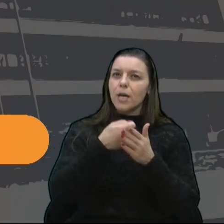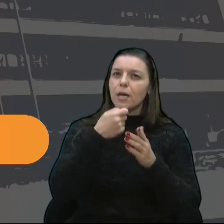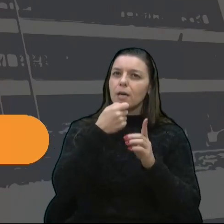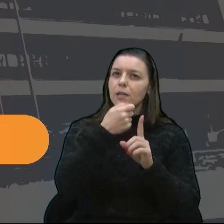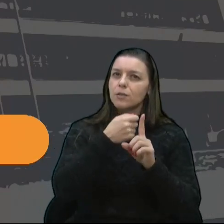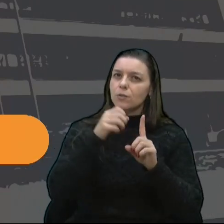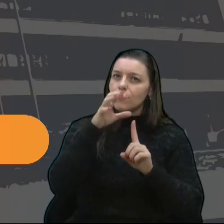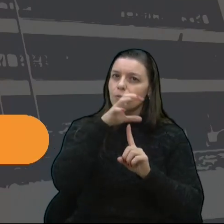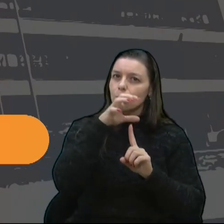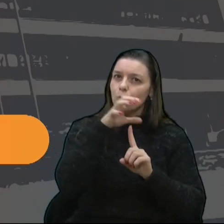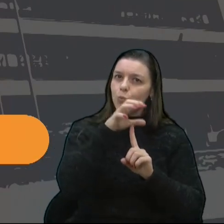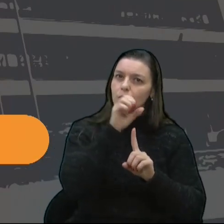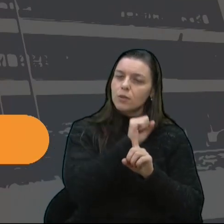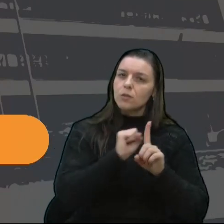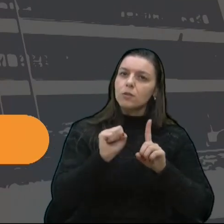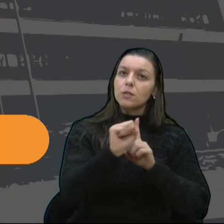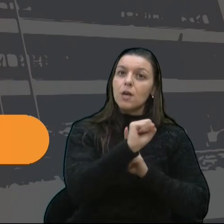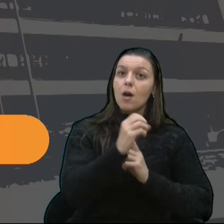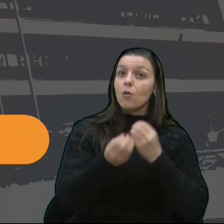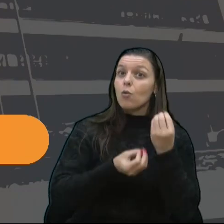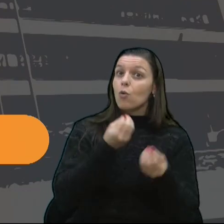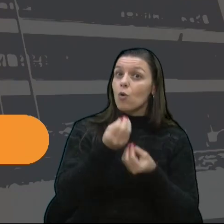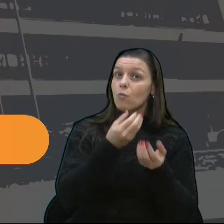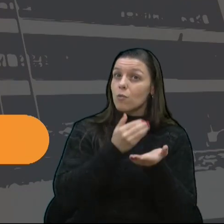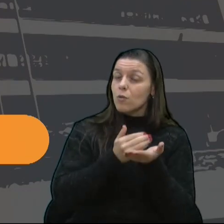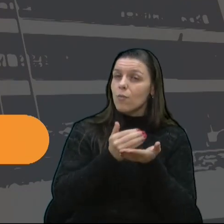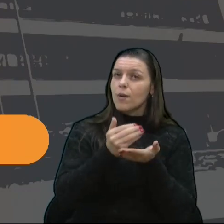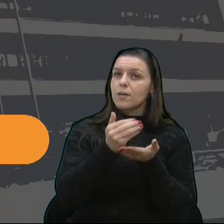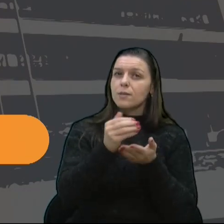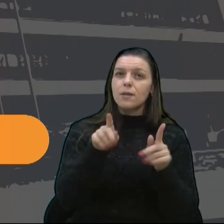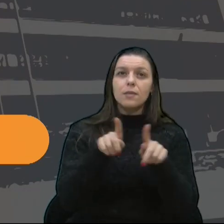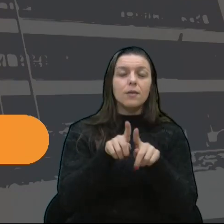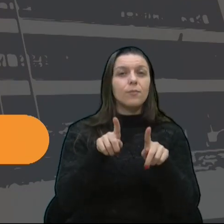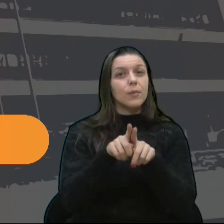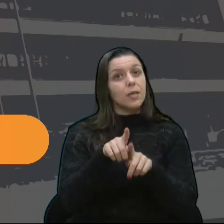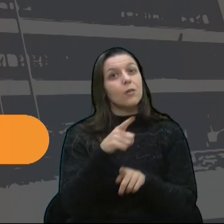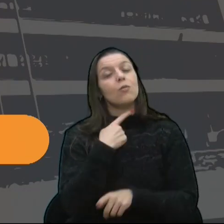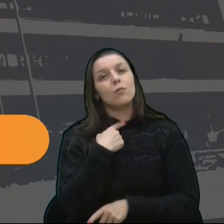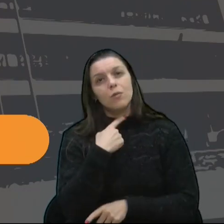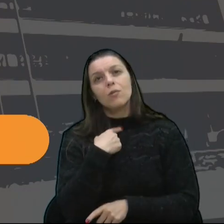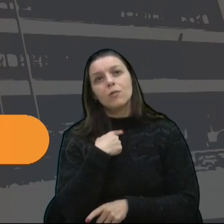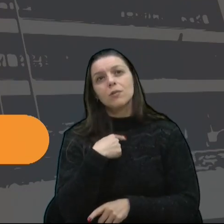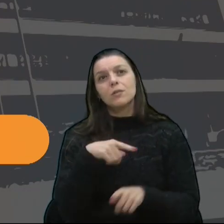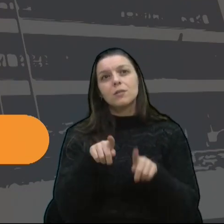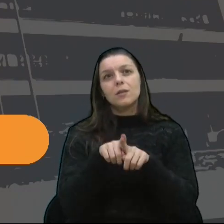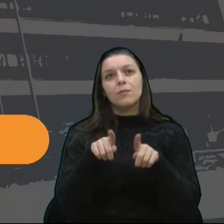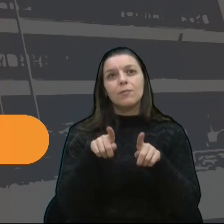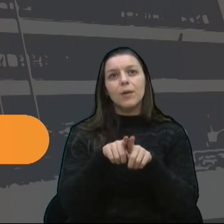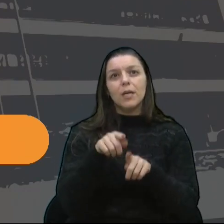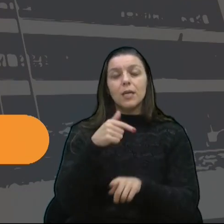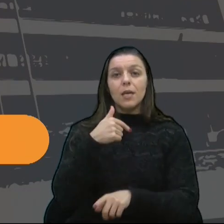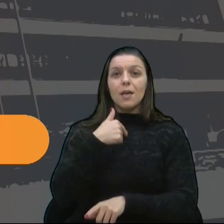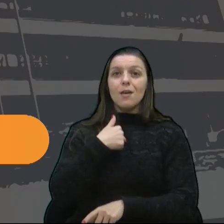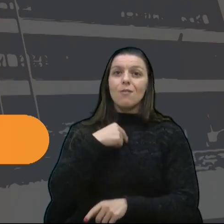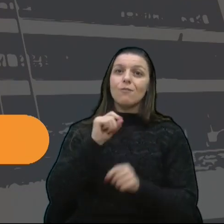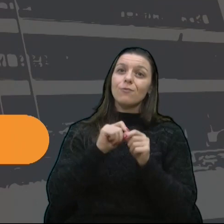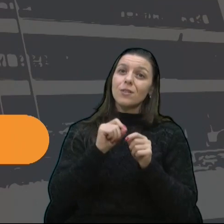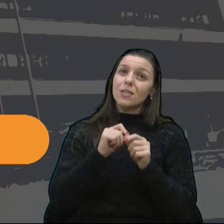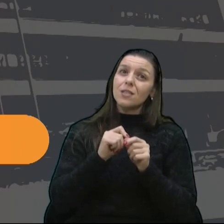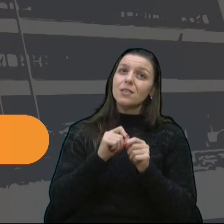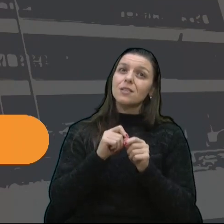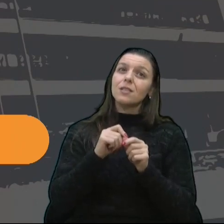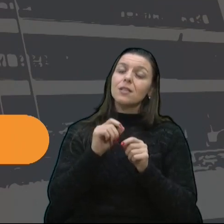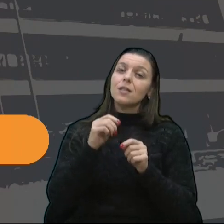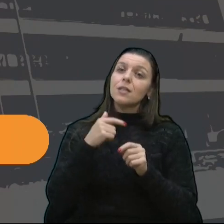trabalhar ou saber como começar, eu gostaria que alguém tivesse feito isso por mim, mas eu não tive, então eu gosto